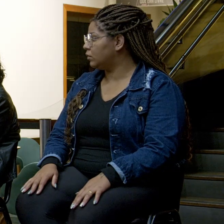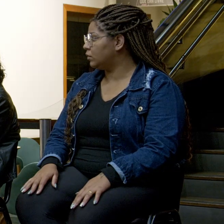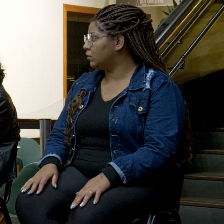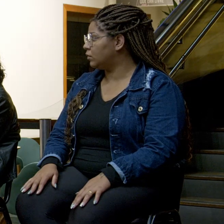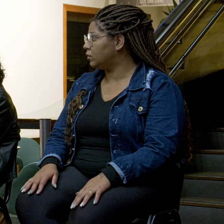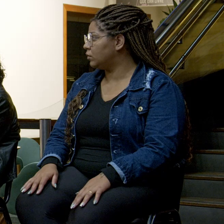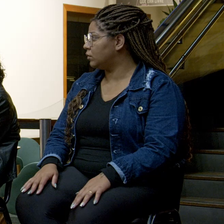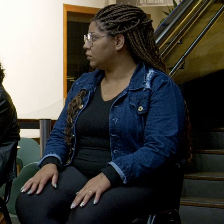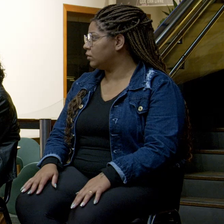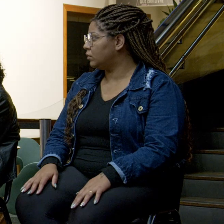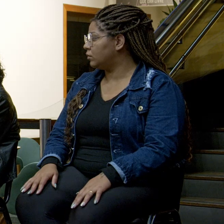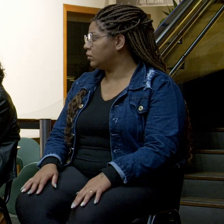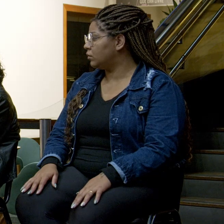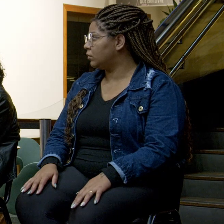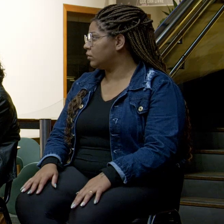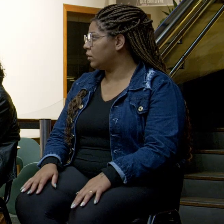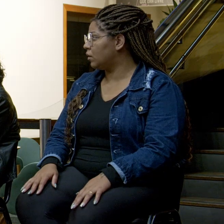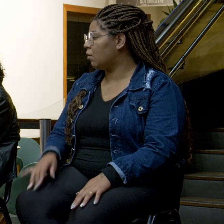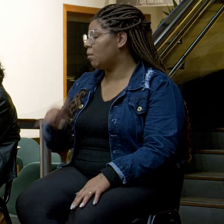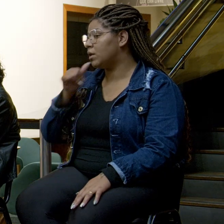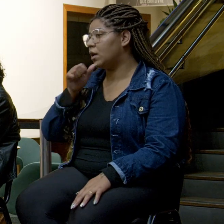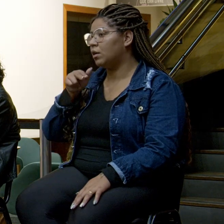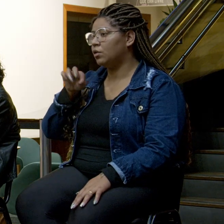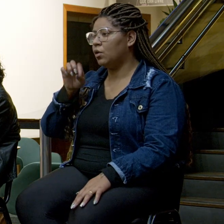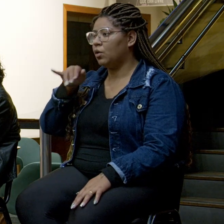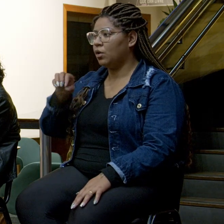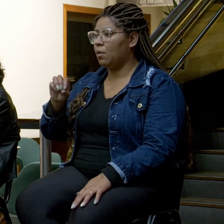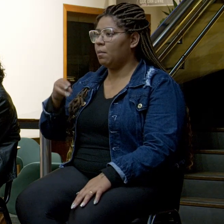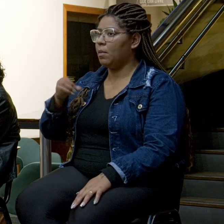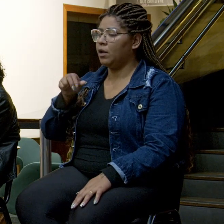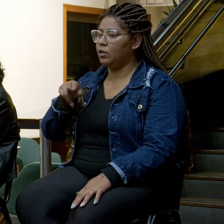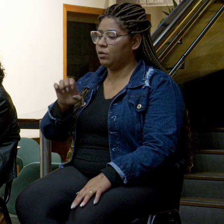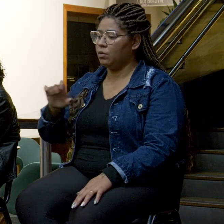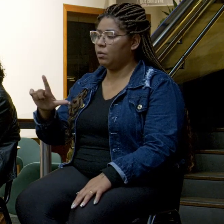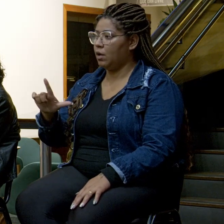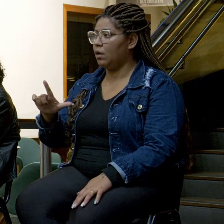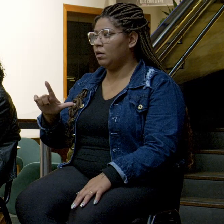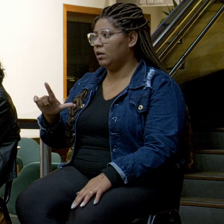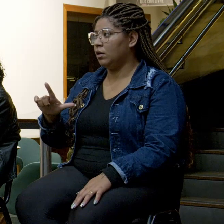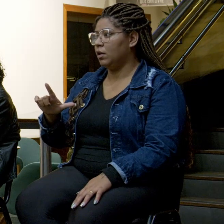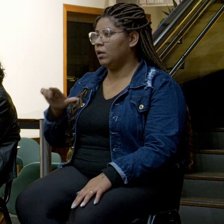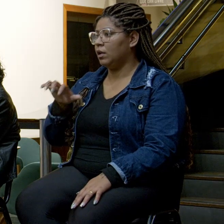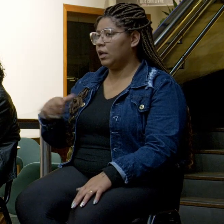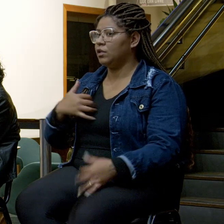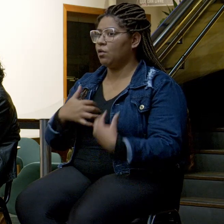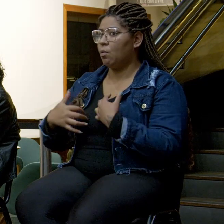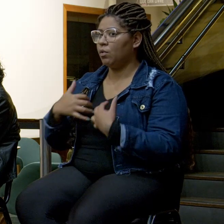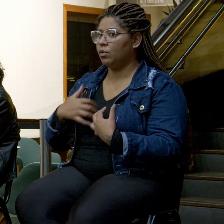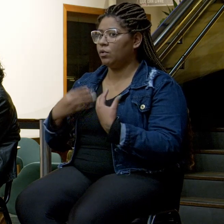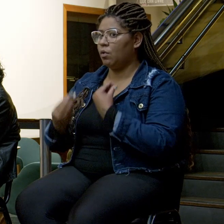eu citei, que se incomodou com o Monumento à Fome da Ana Maria